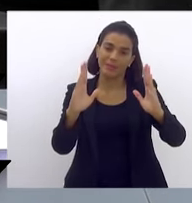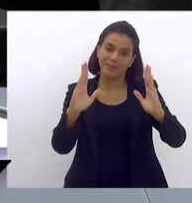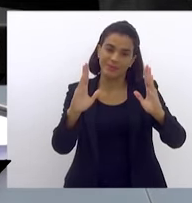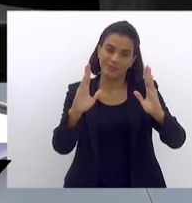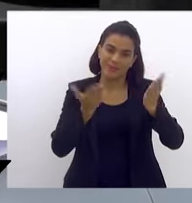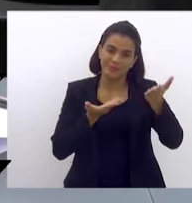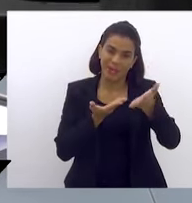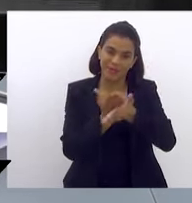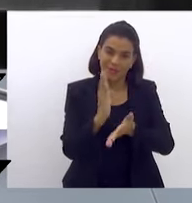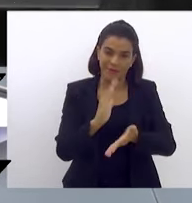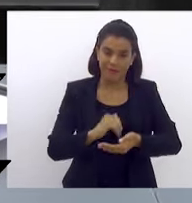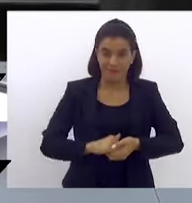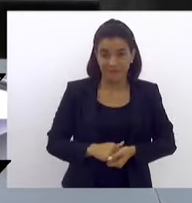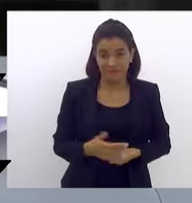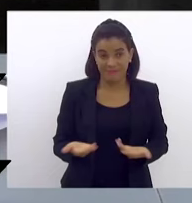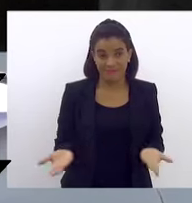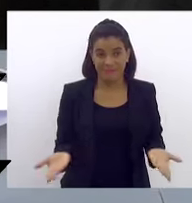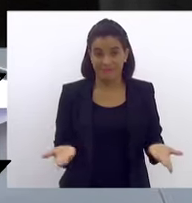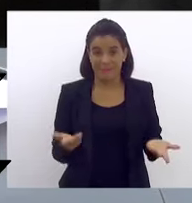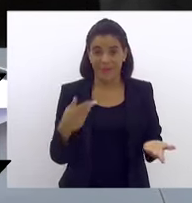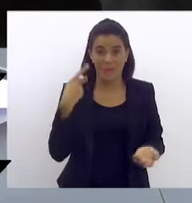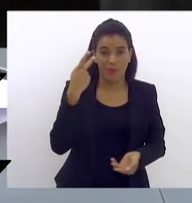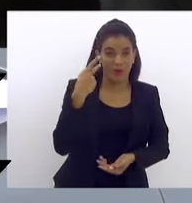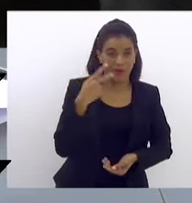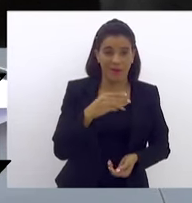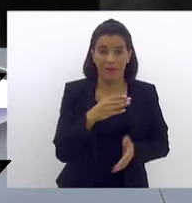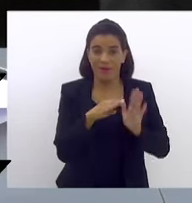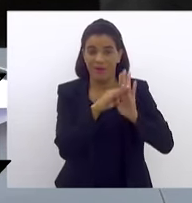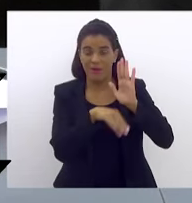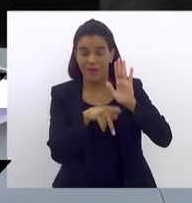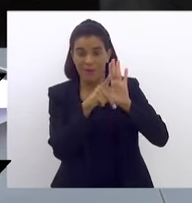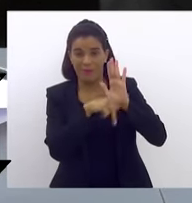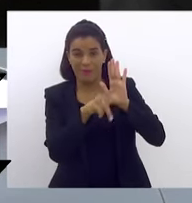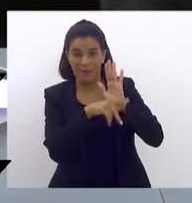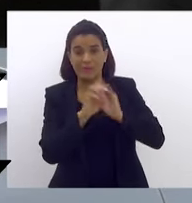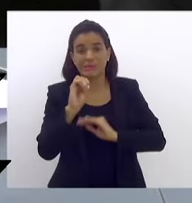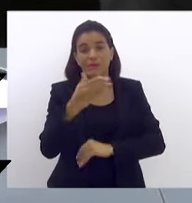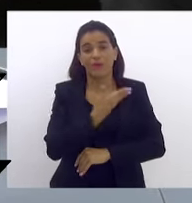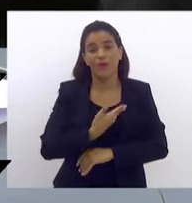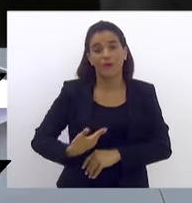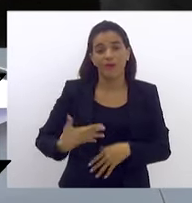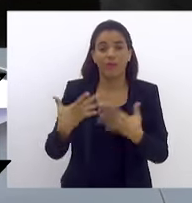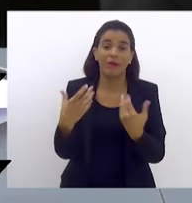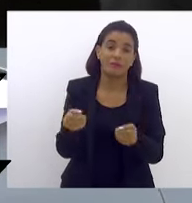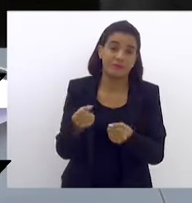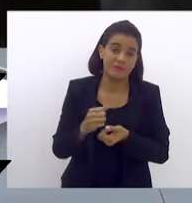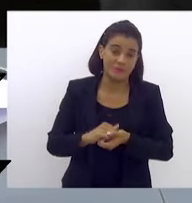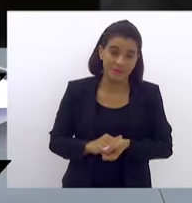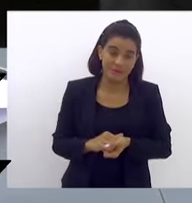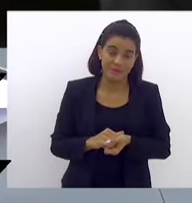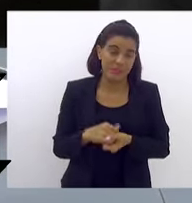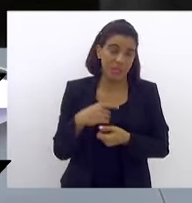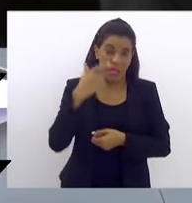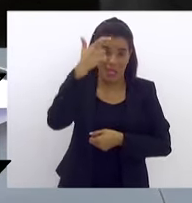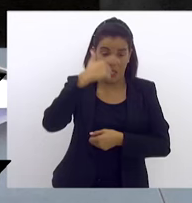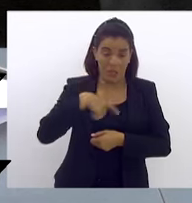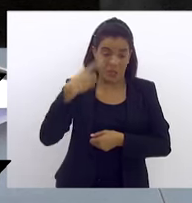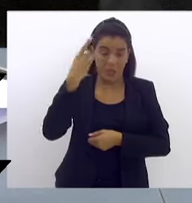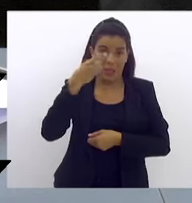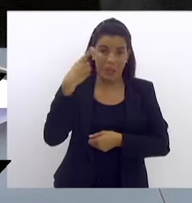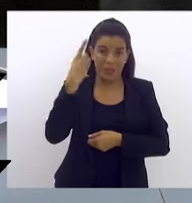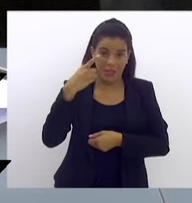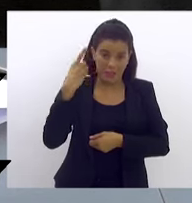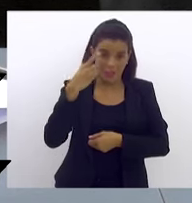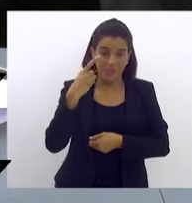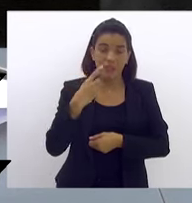então também tanto faz política o programa só vai acontecer se o governador quiser o parlamentar marca